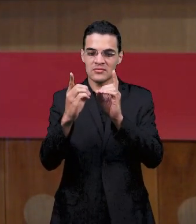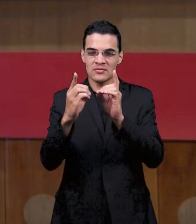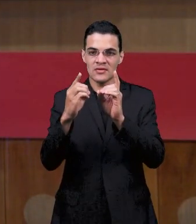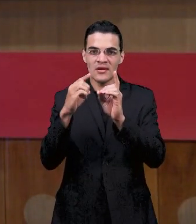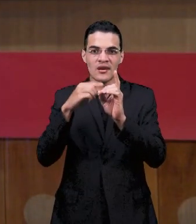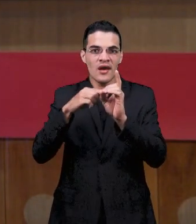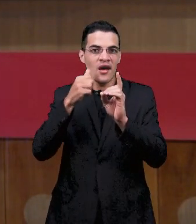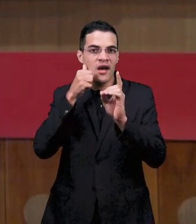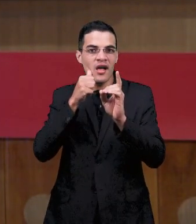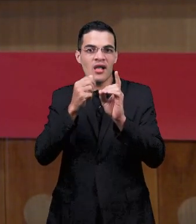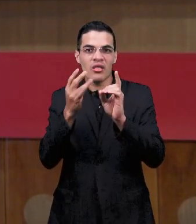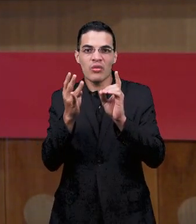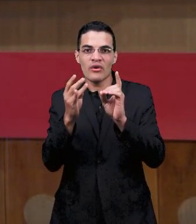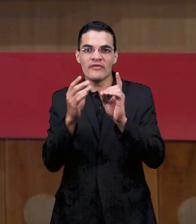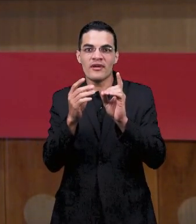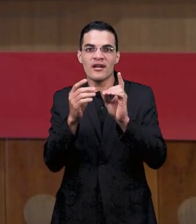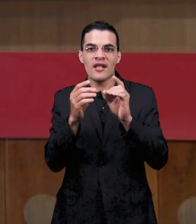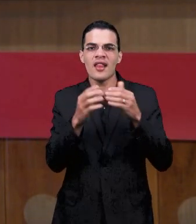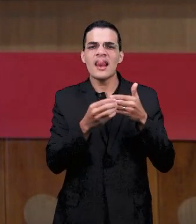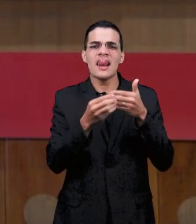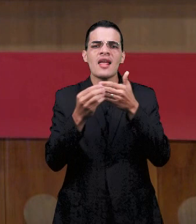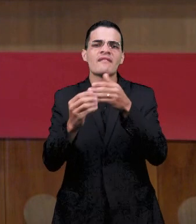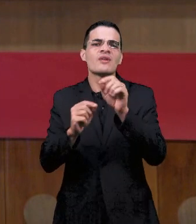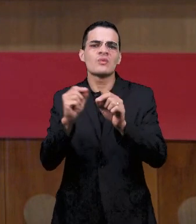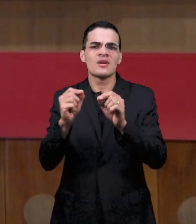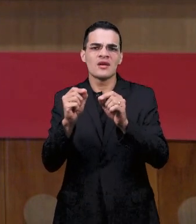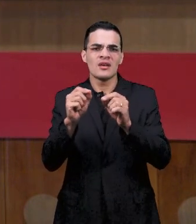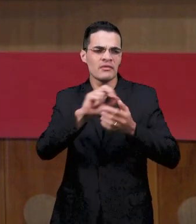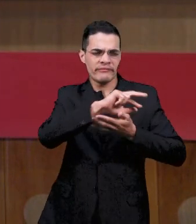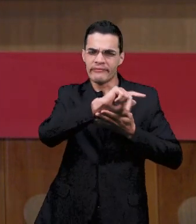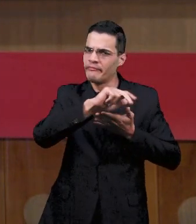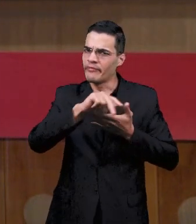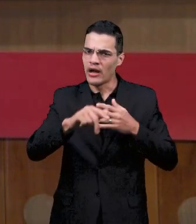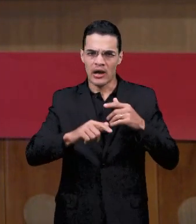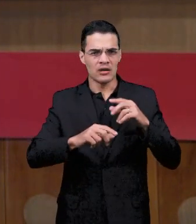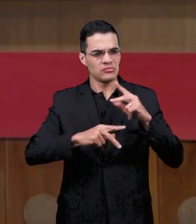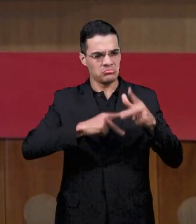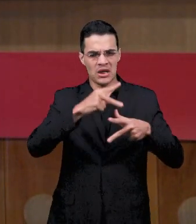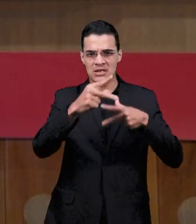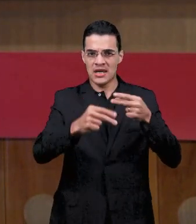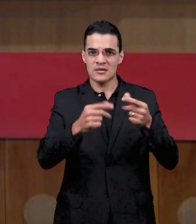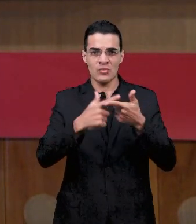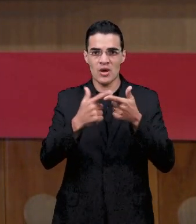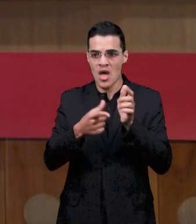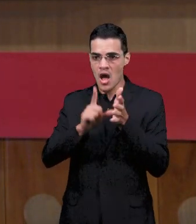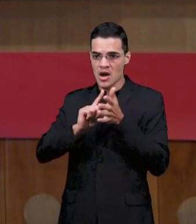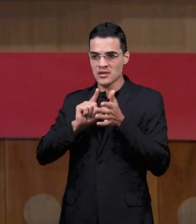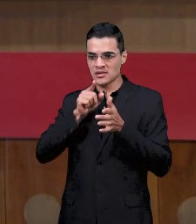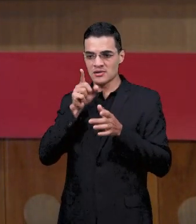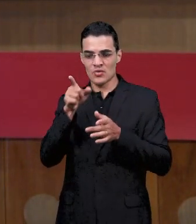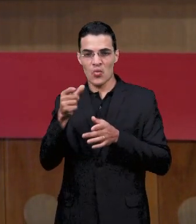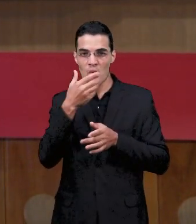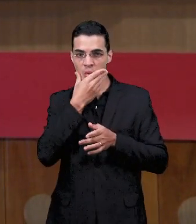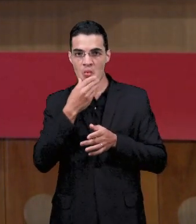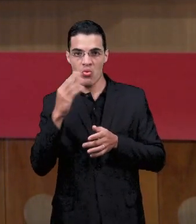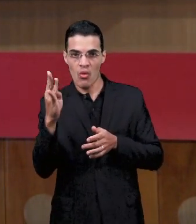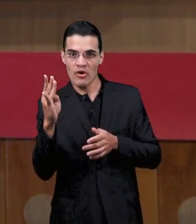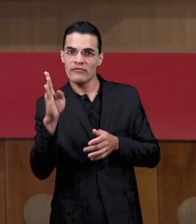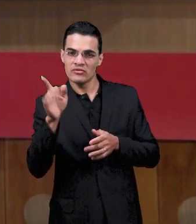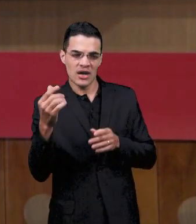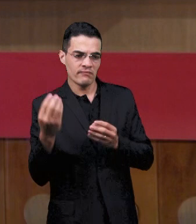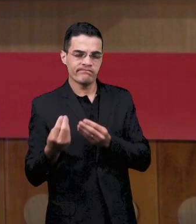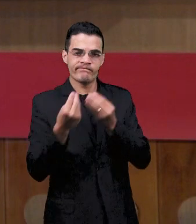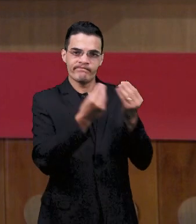noivo levando com ela os presentes que ganhou dele. É como Rebeca. Rebeca foi se encontrar com